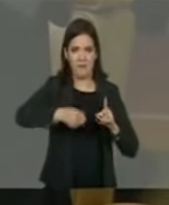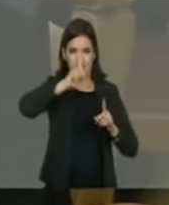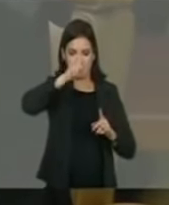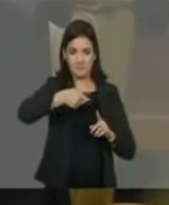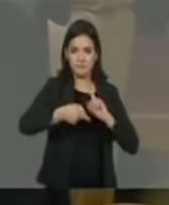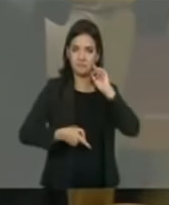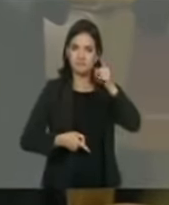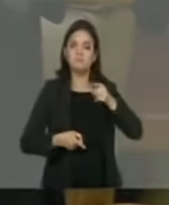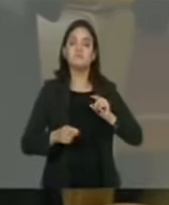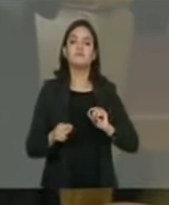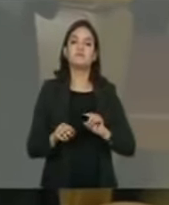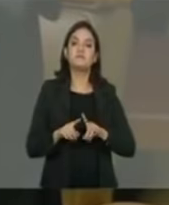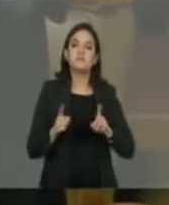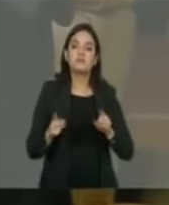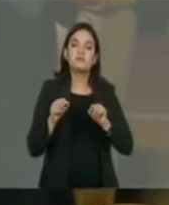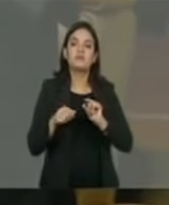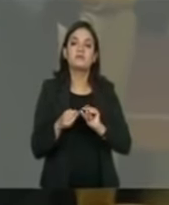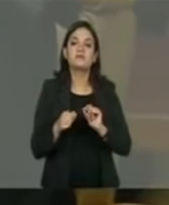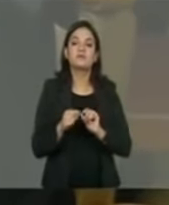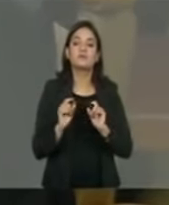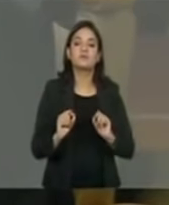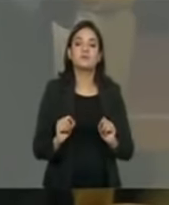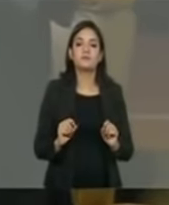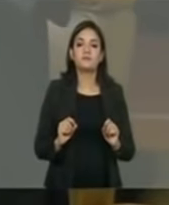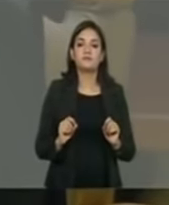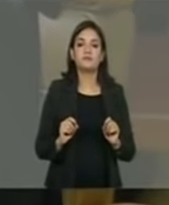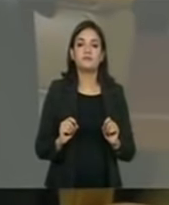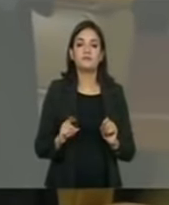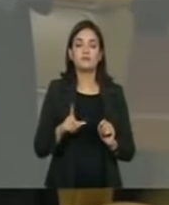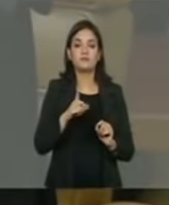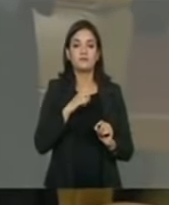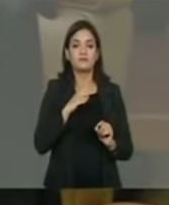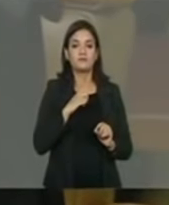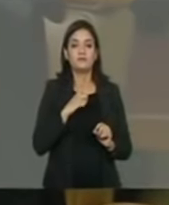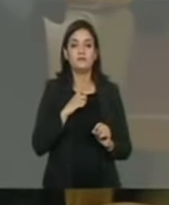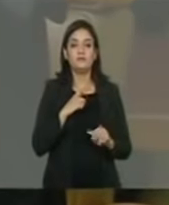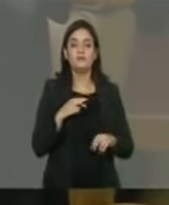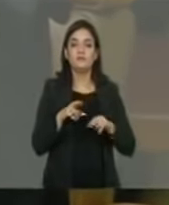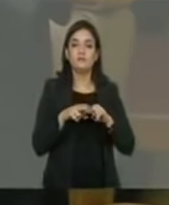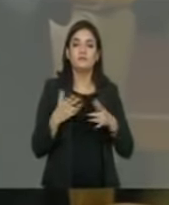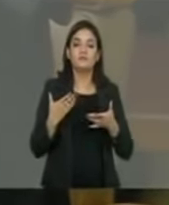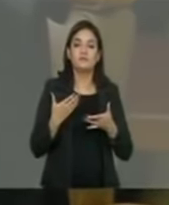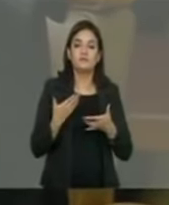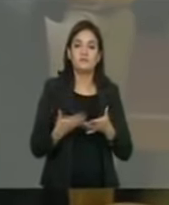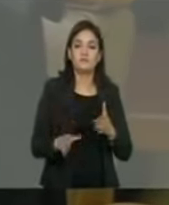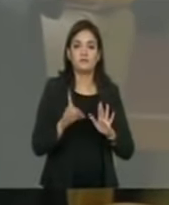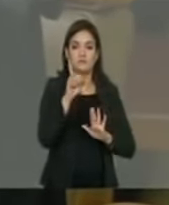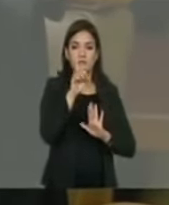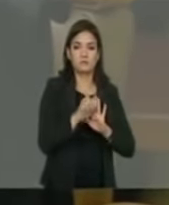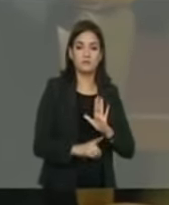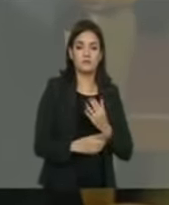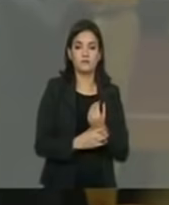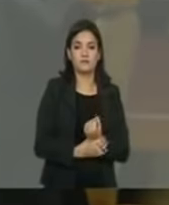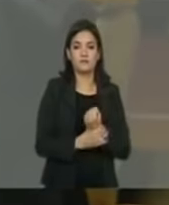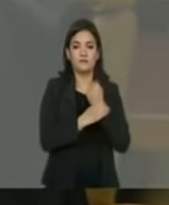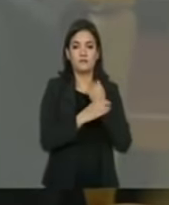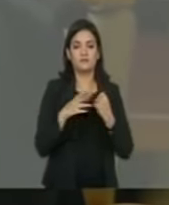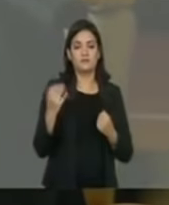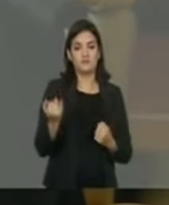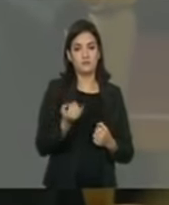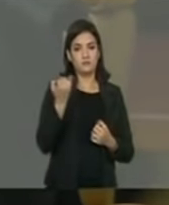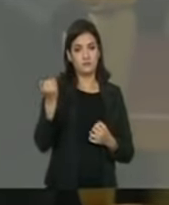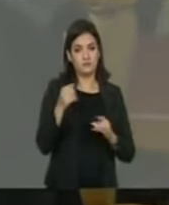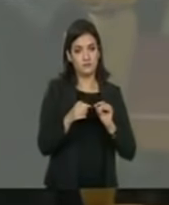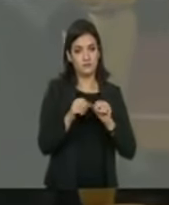consagrar para do oficialmente em detrimento de direitos e garantias fundamentais proclamados pela função da